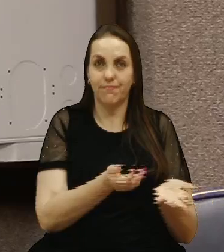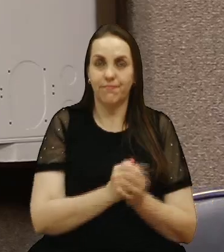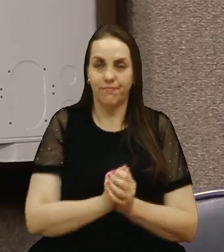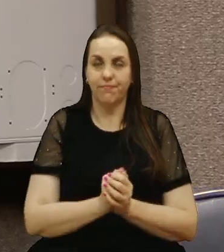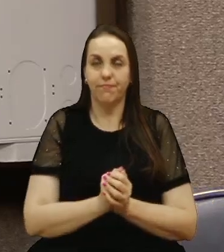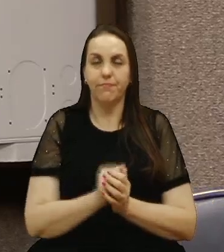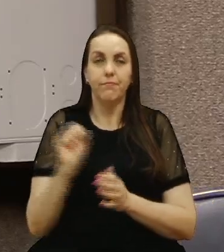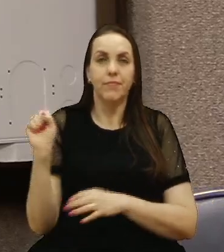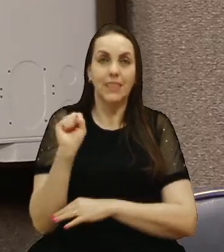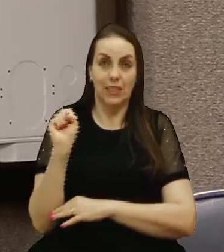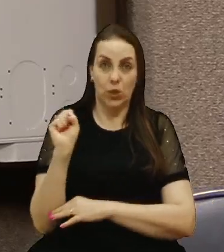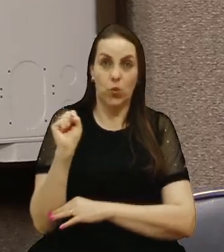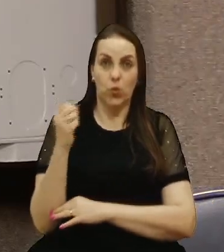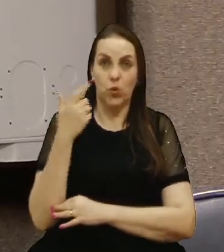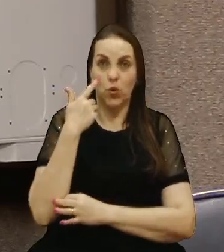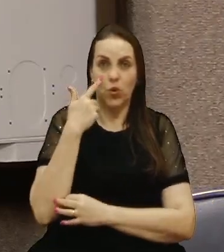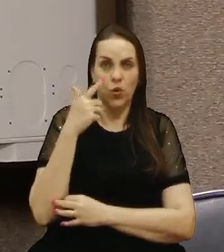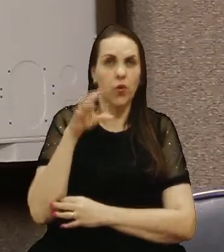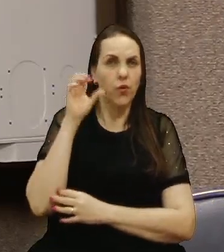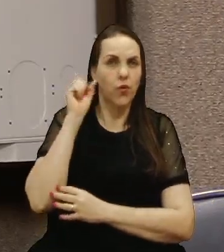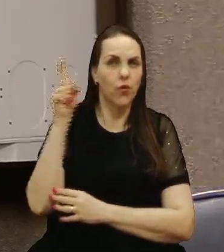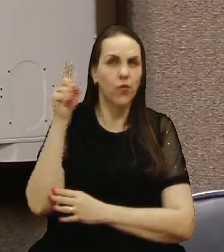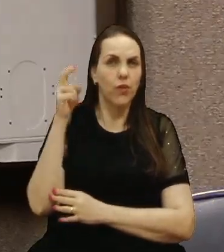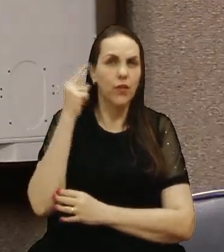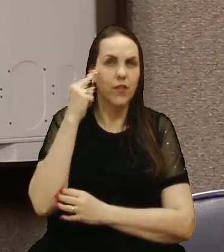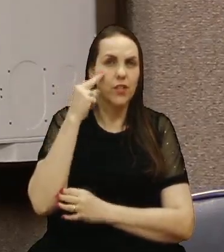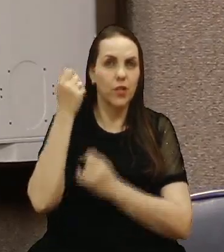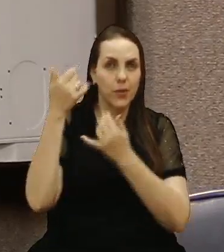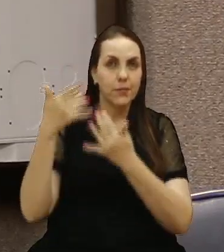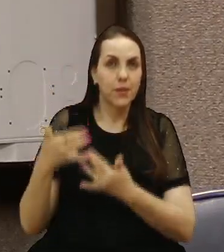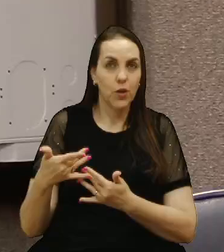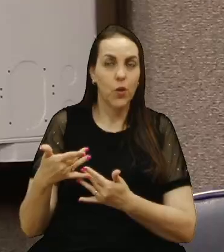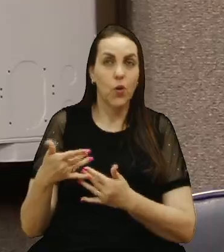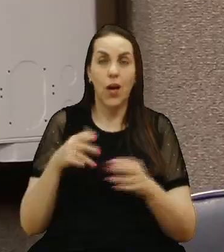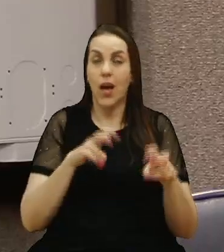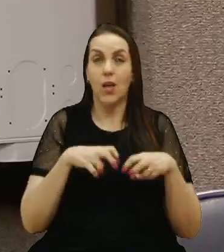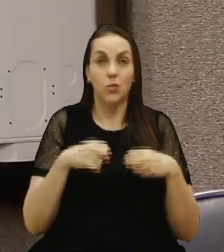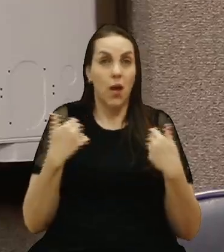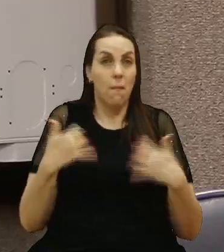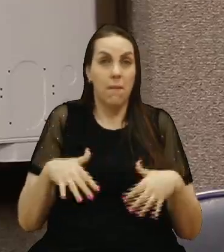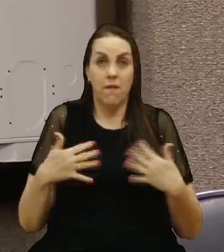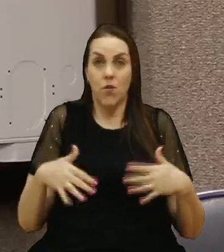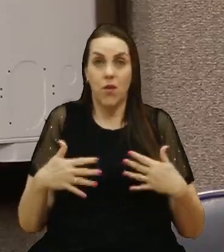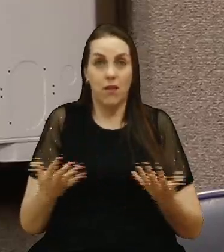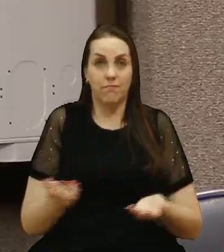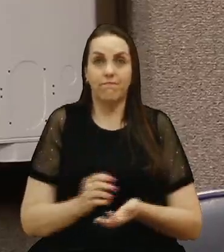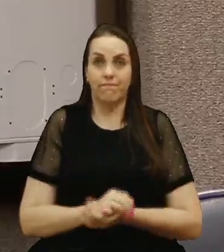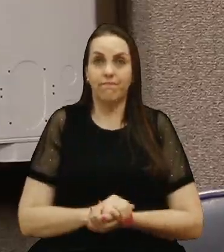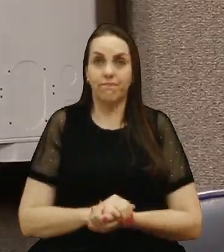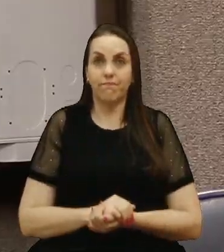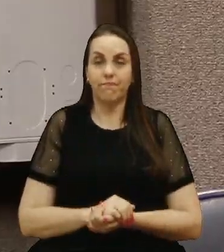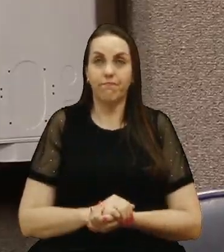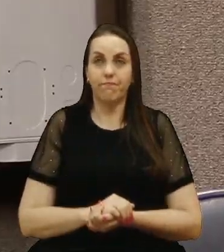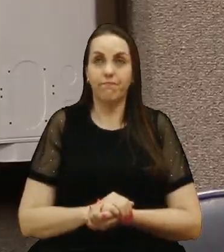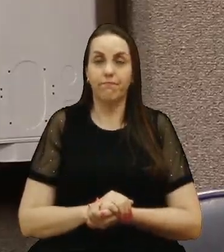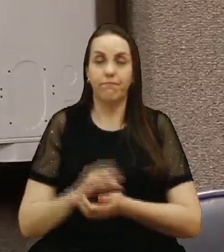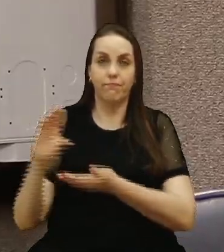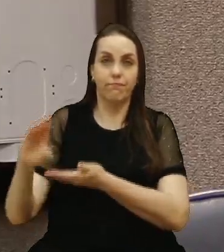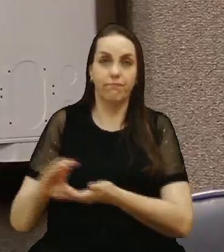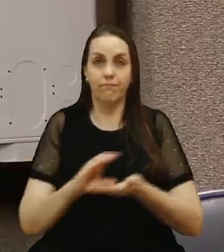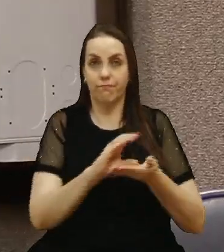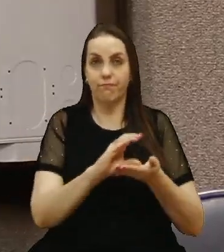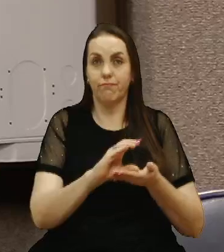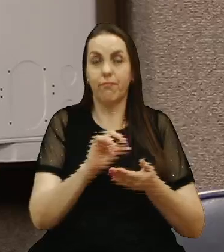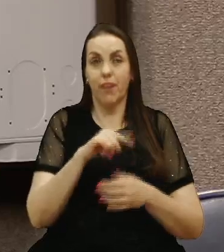do seguro, eu escutei que o colega Fantinel comentou, os agricultores estão apavorados. O repasse, né,